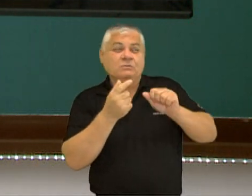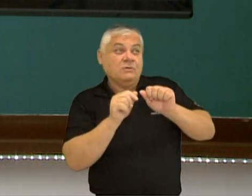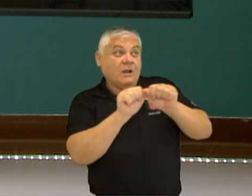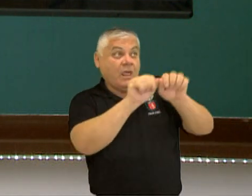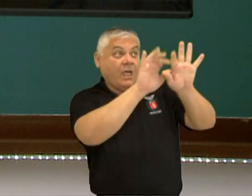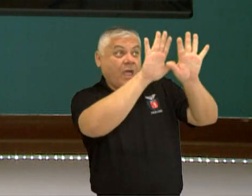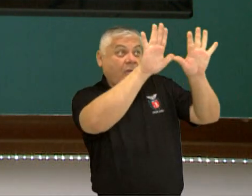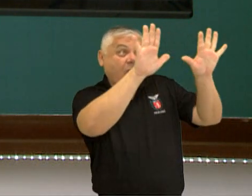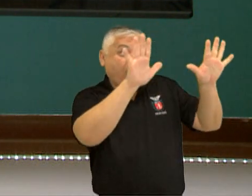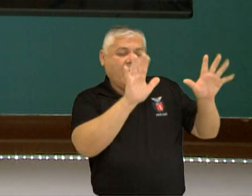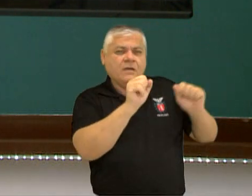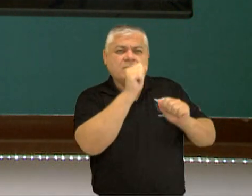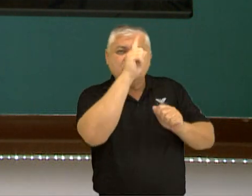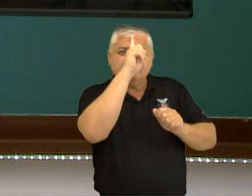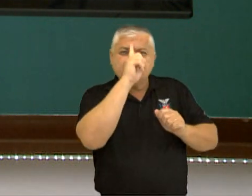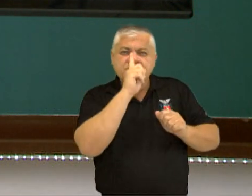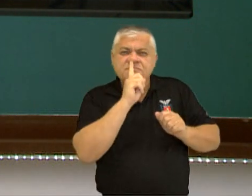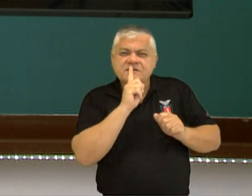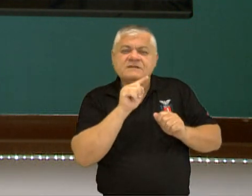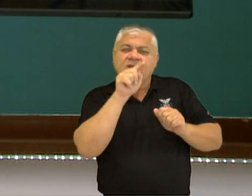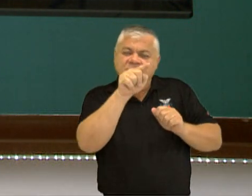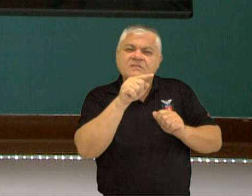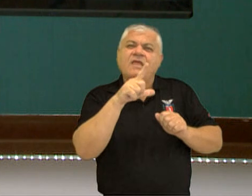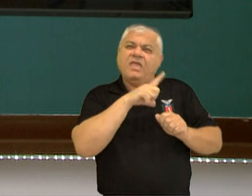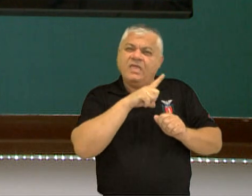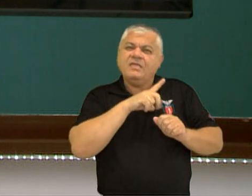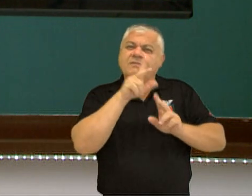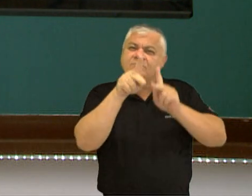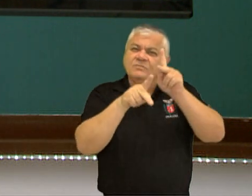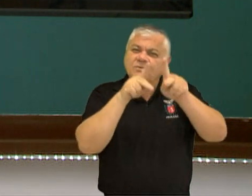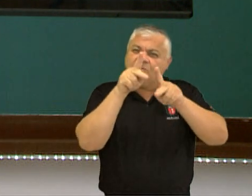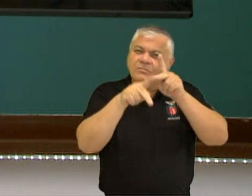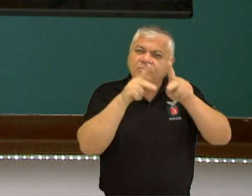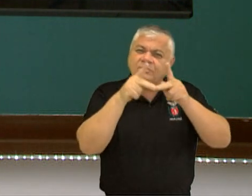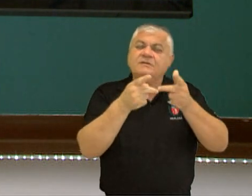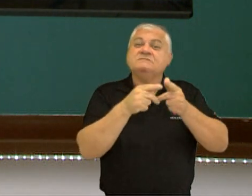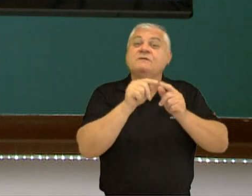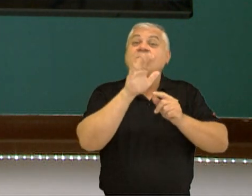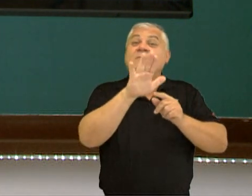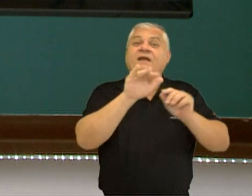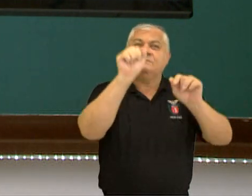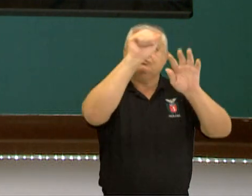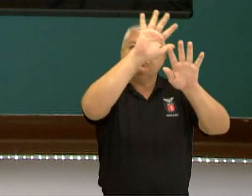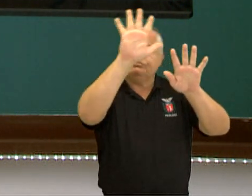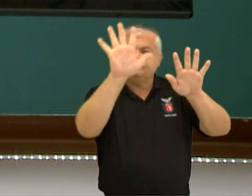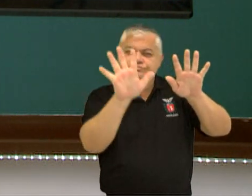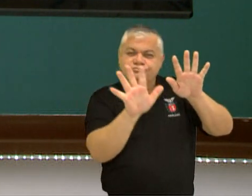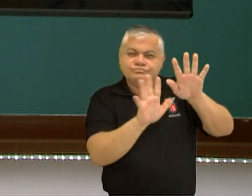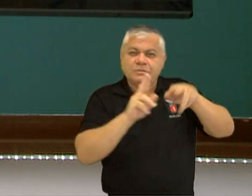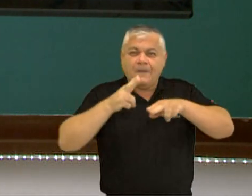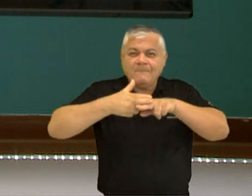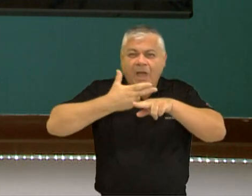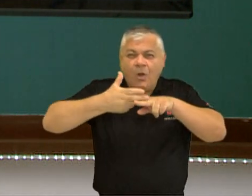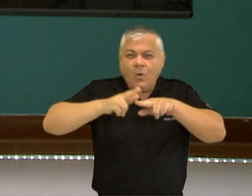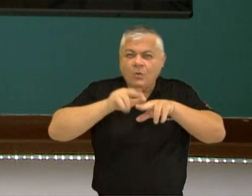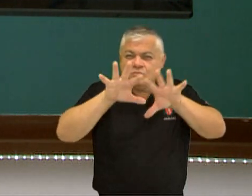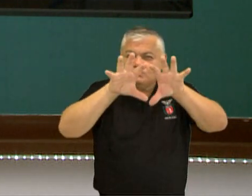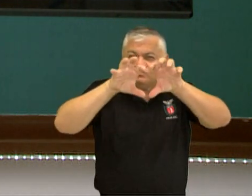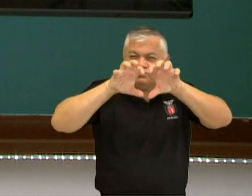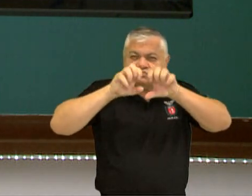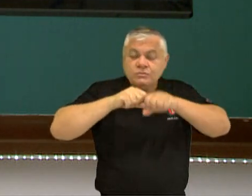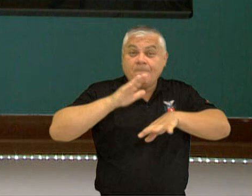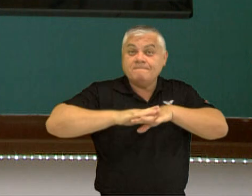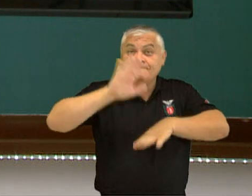claras, porém, essas áreas apresentando uma quantidade de pessoas muito menor do